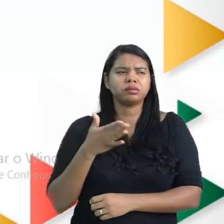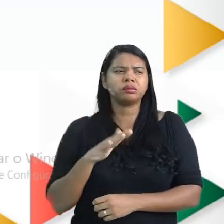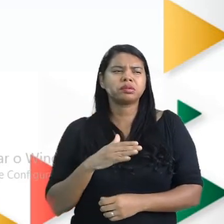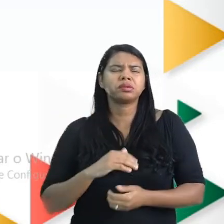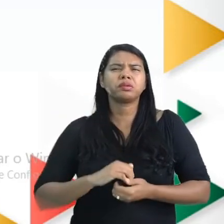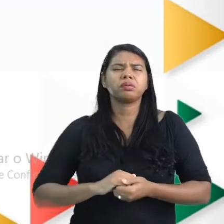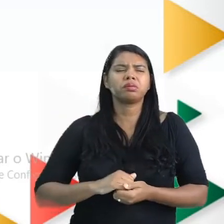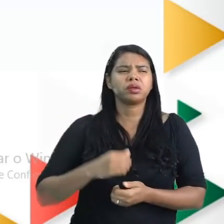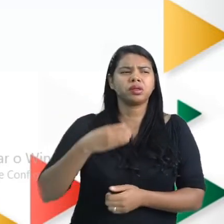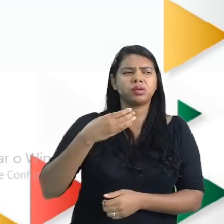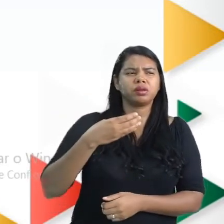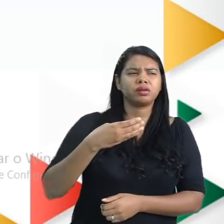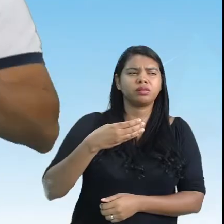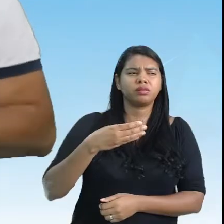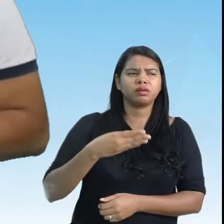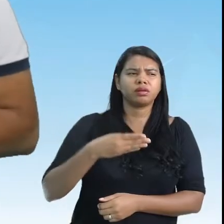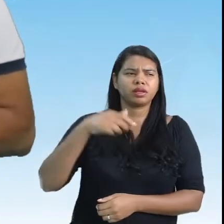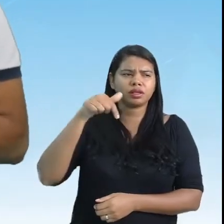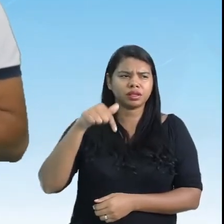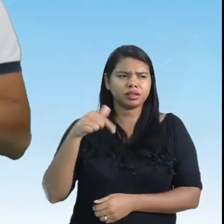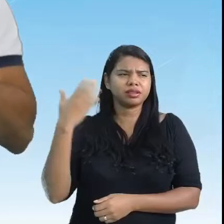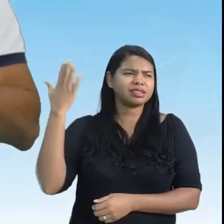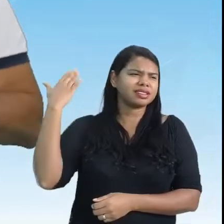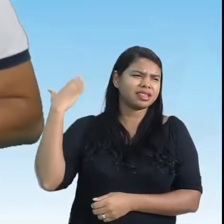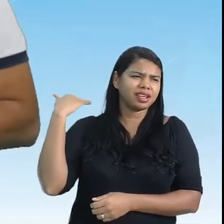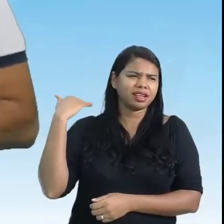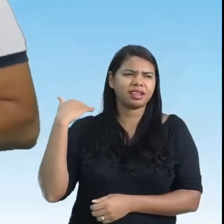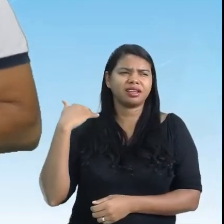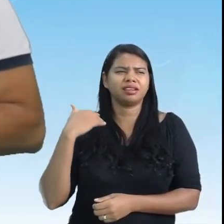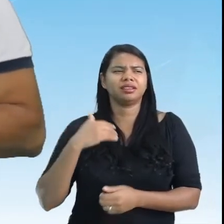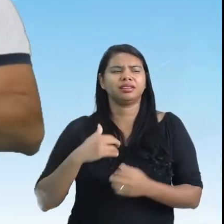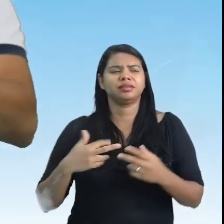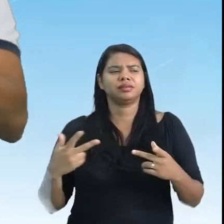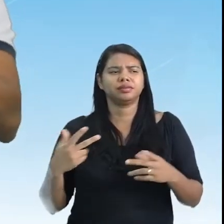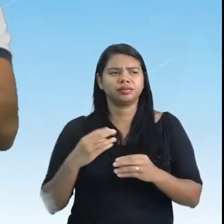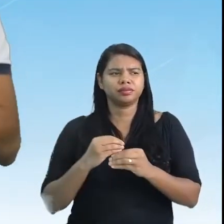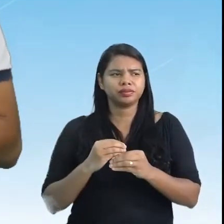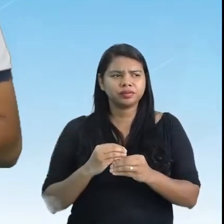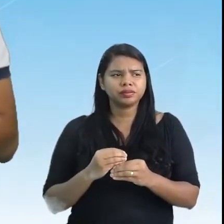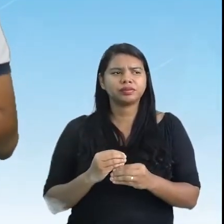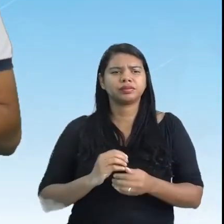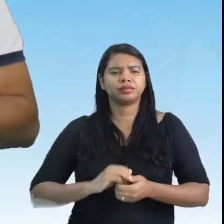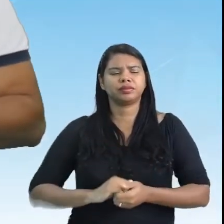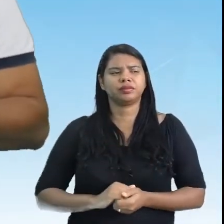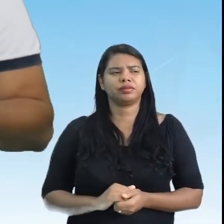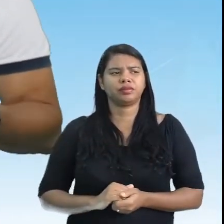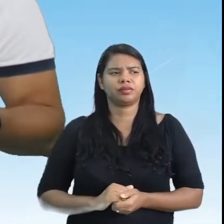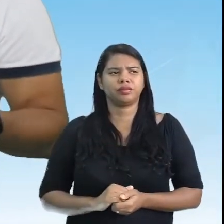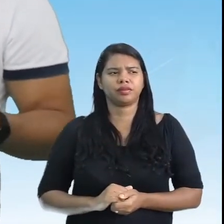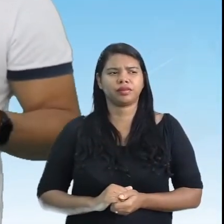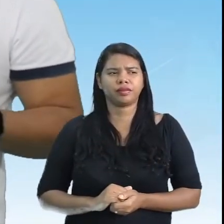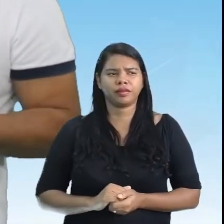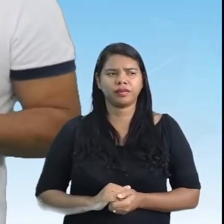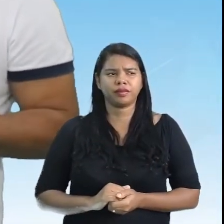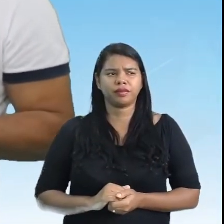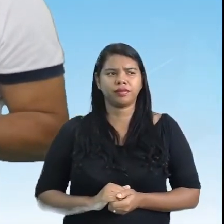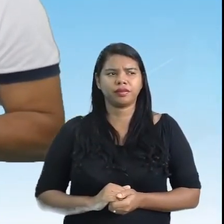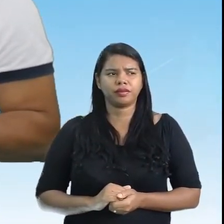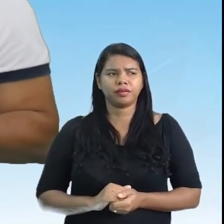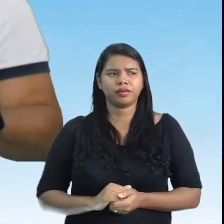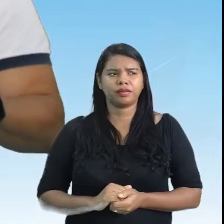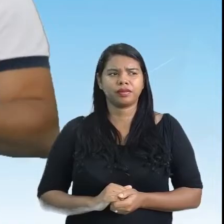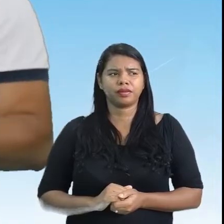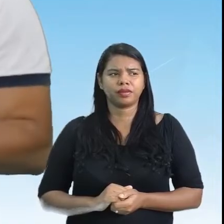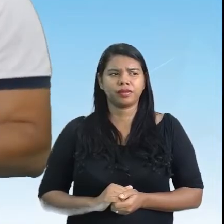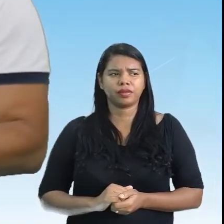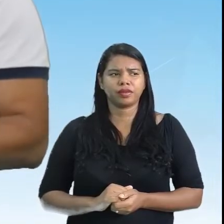dizer, em 47. Alguma coisa. Né? Alguma coisa por aí, que era dessa forma, e era feito, virou